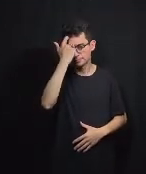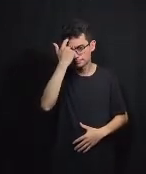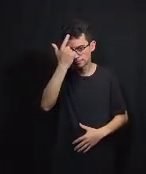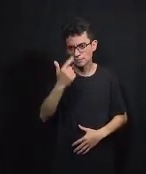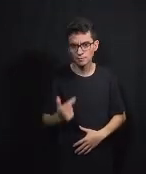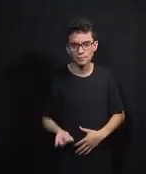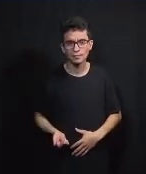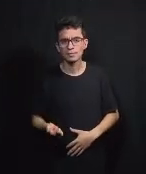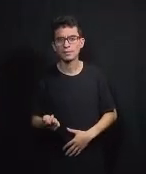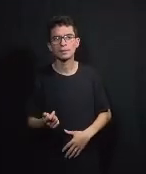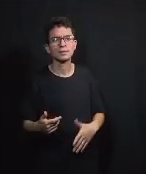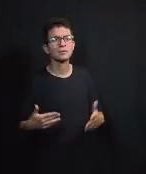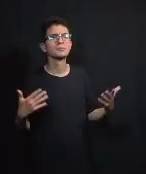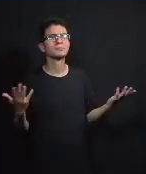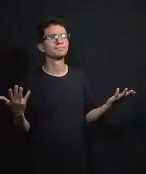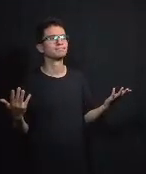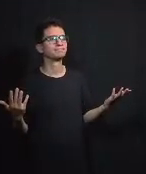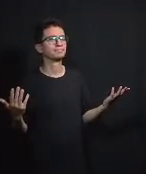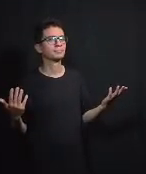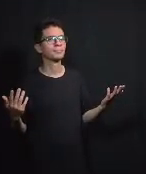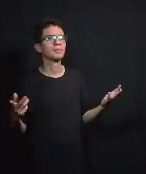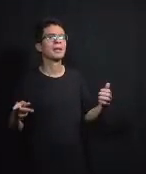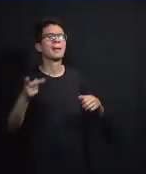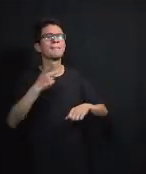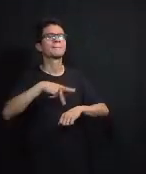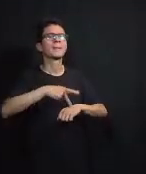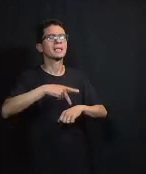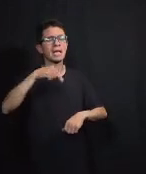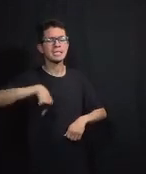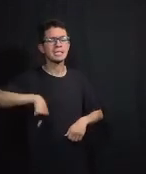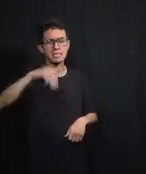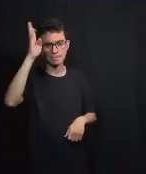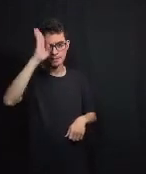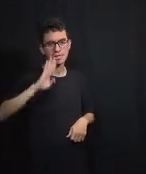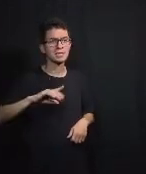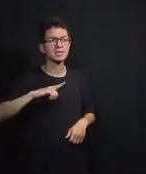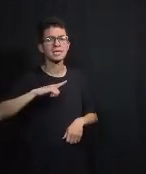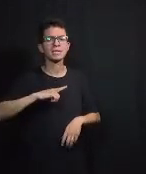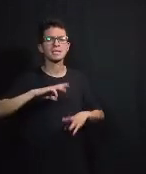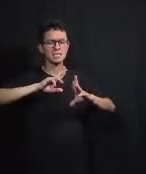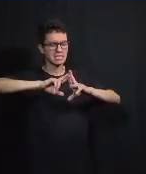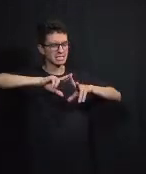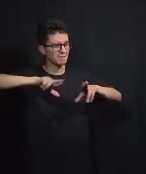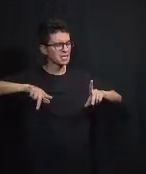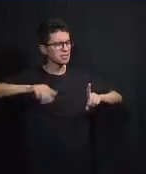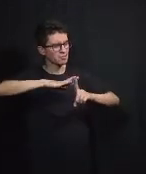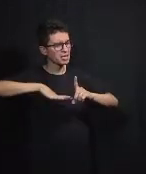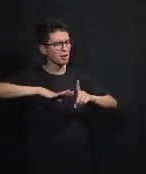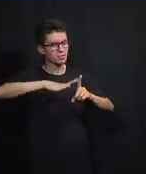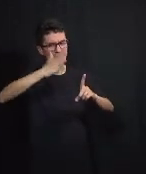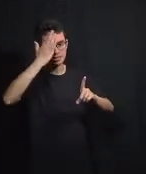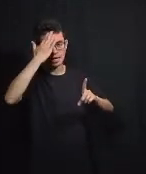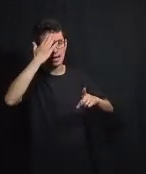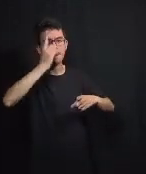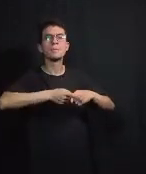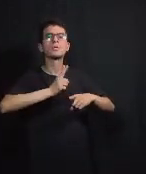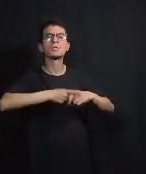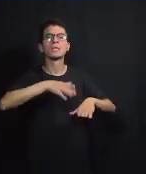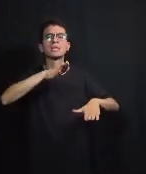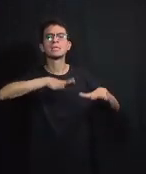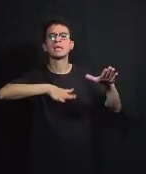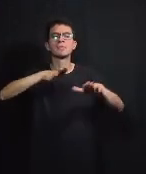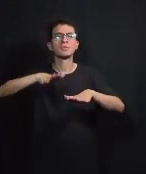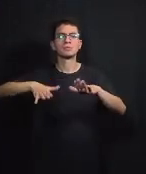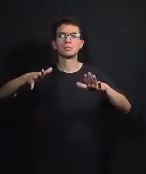democracia plena num país como o Brasil, com tamanha diferença social, né? Com essa desigualdade social